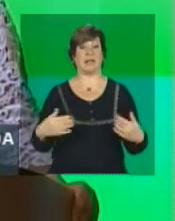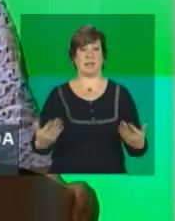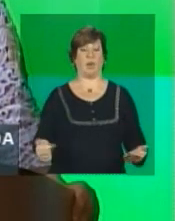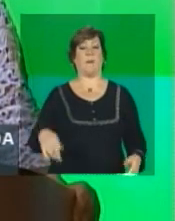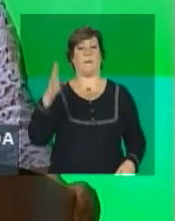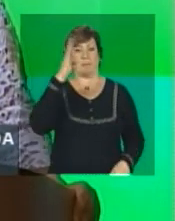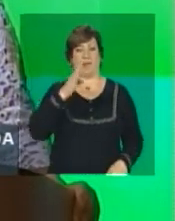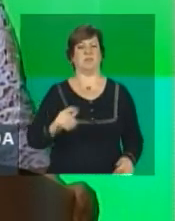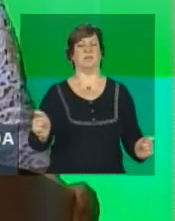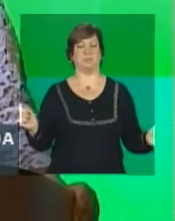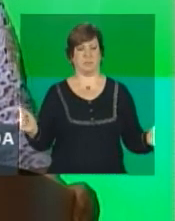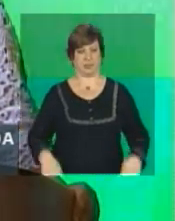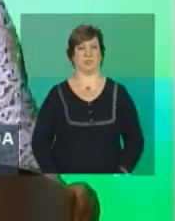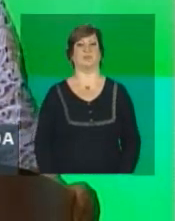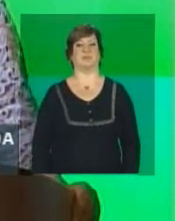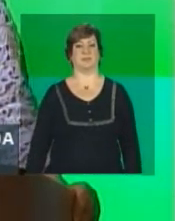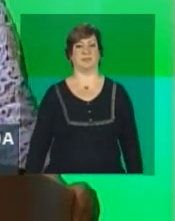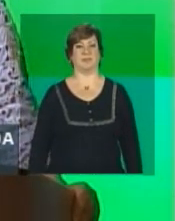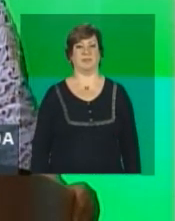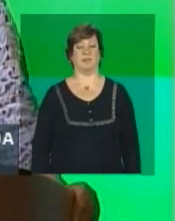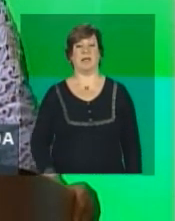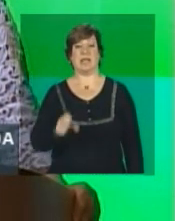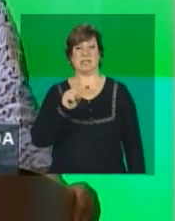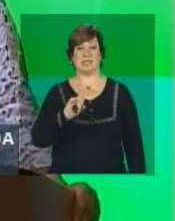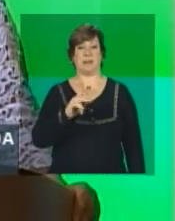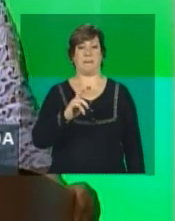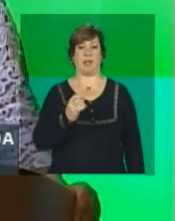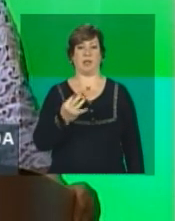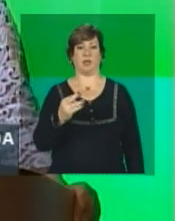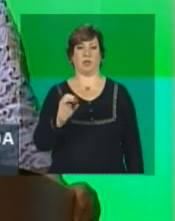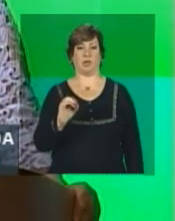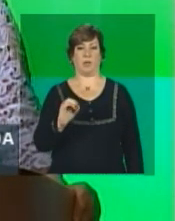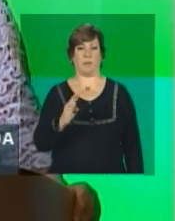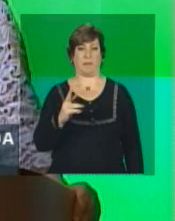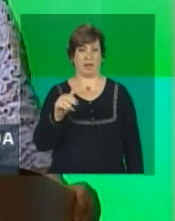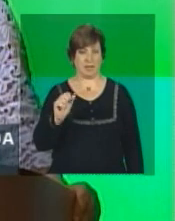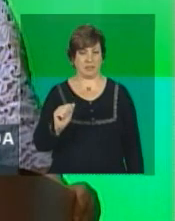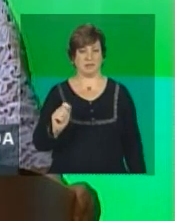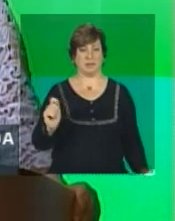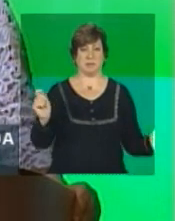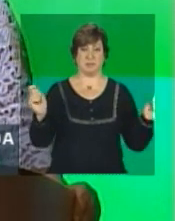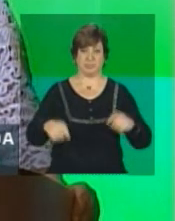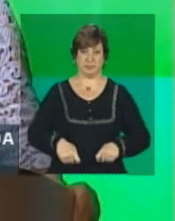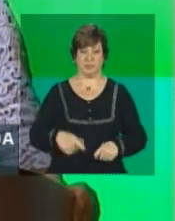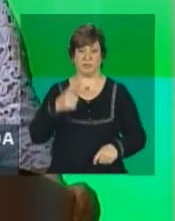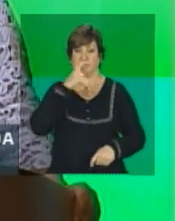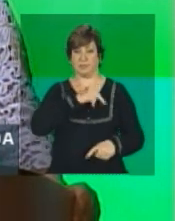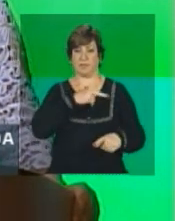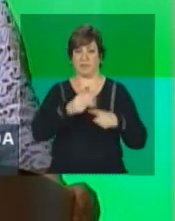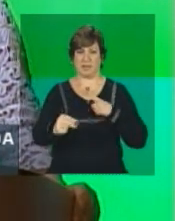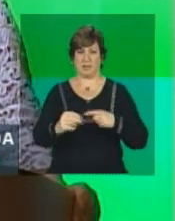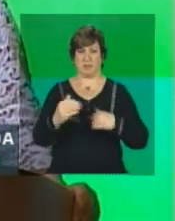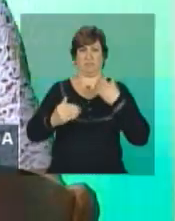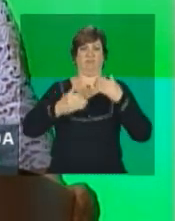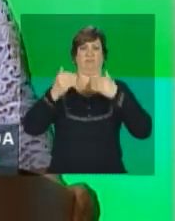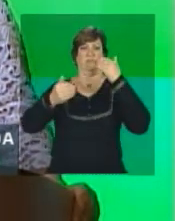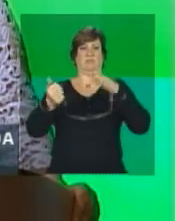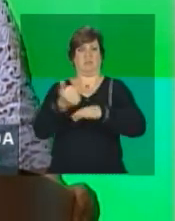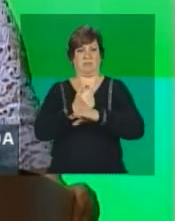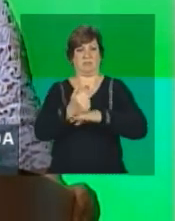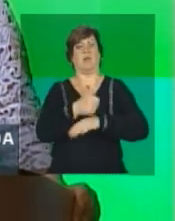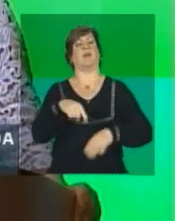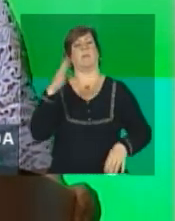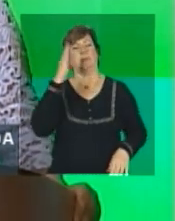o Brasil é possível. Se a Petrobras foi capaz de superar e de se construir,